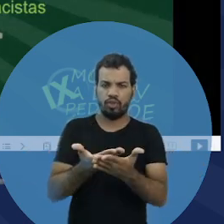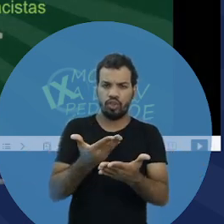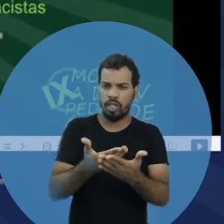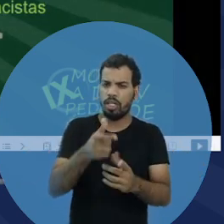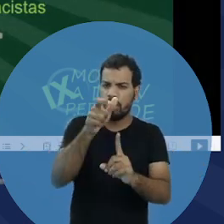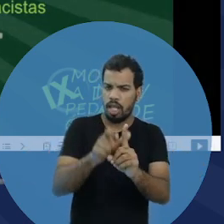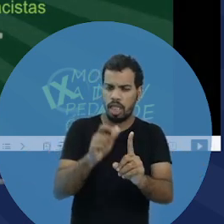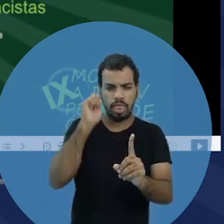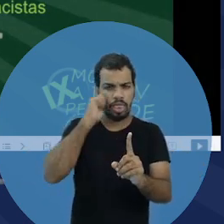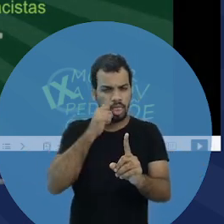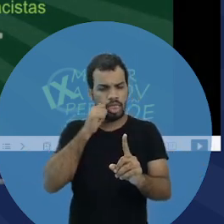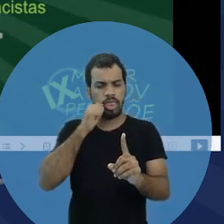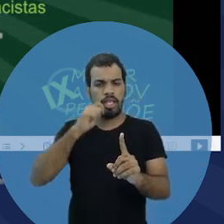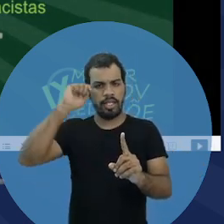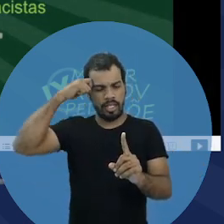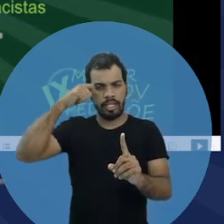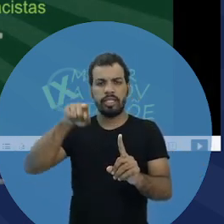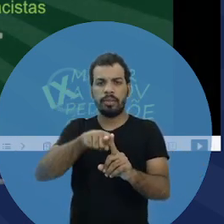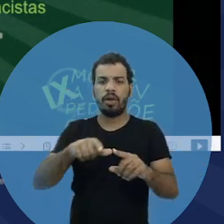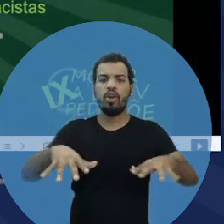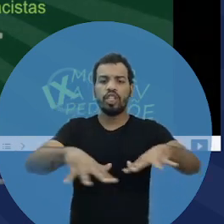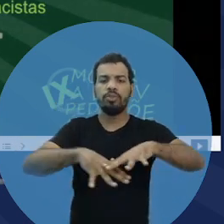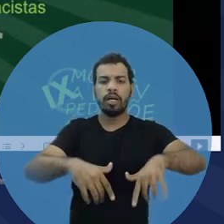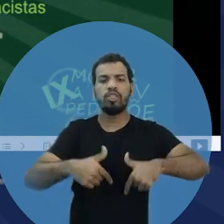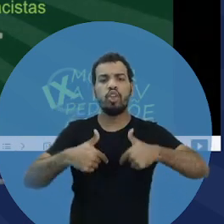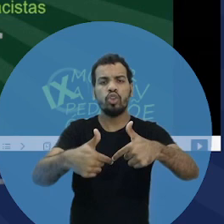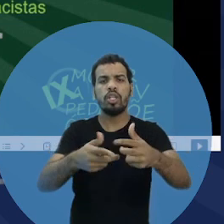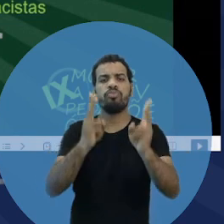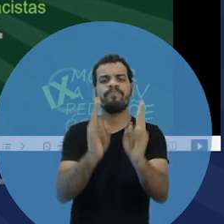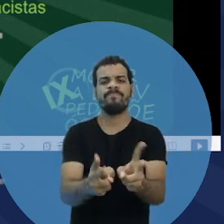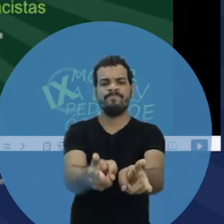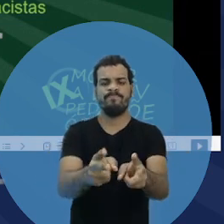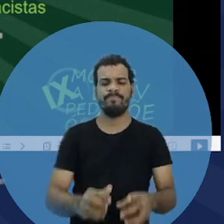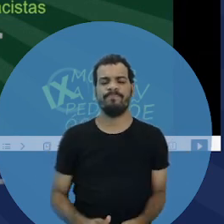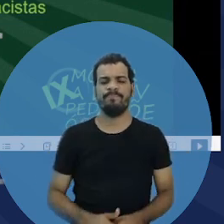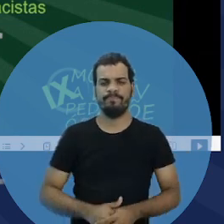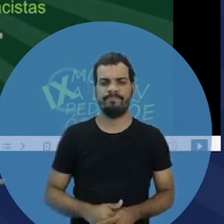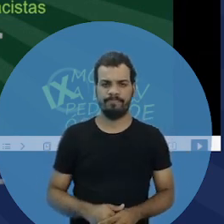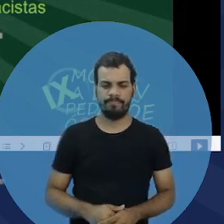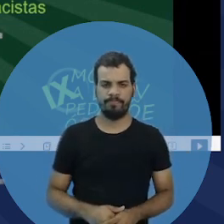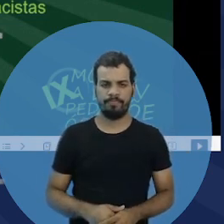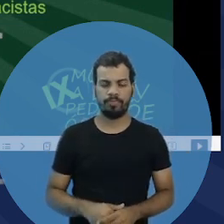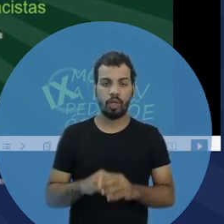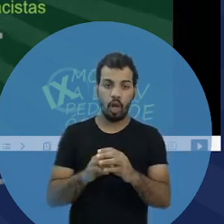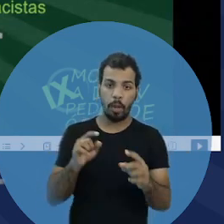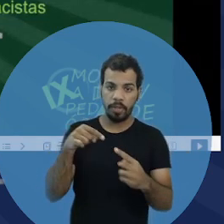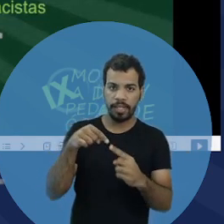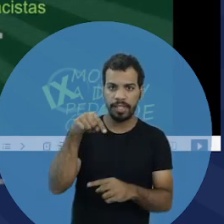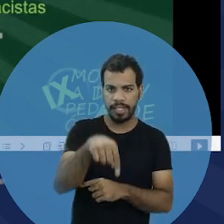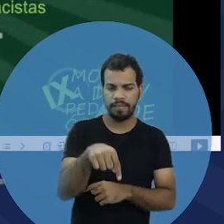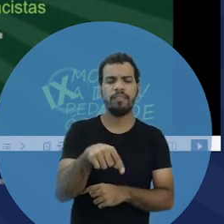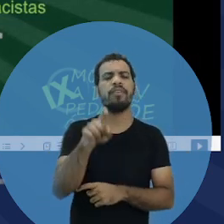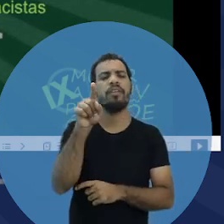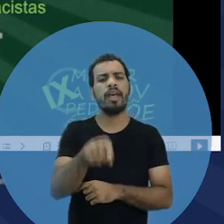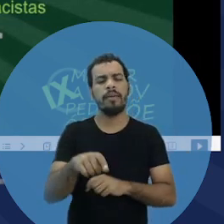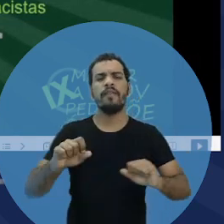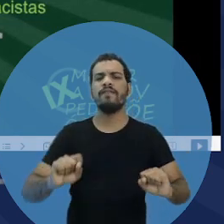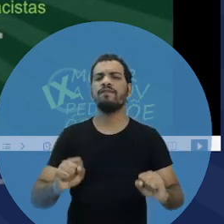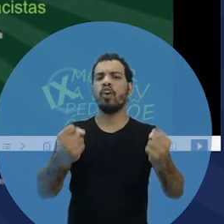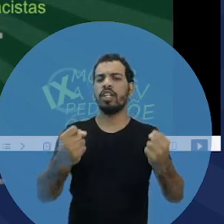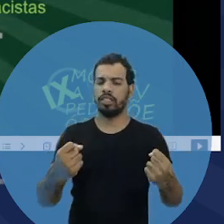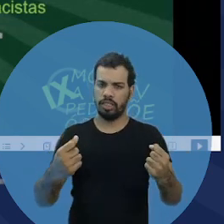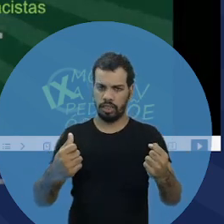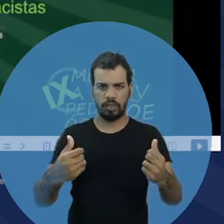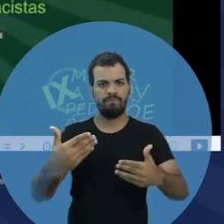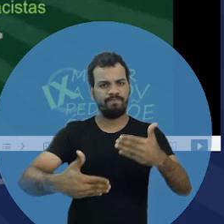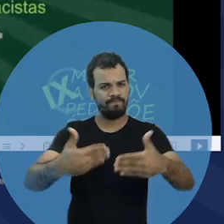contra a permanência de práticas racistas. Esse último objetivo, ele tem se fortalecido muito nas nossas rodas de conversa,